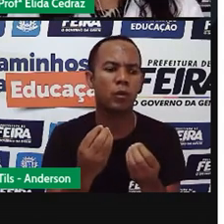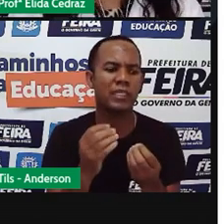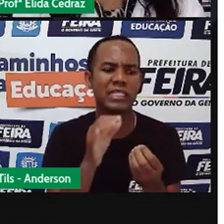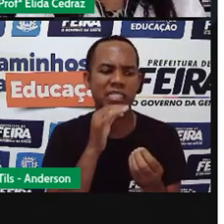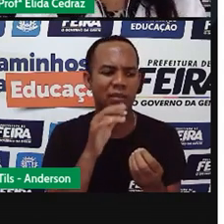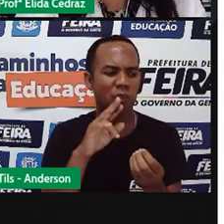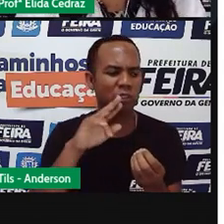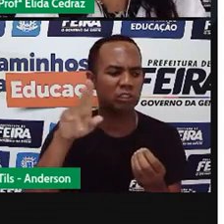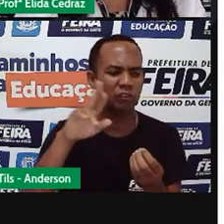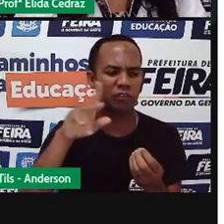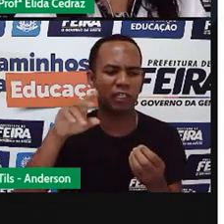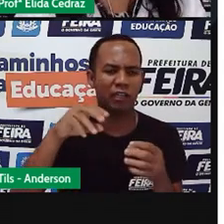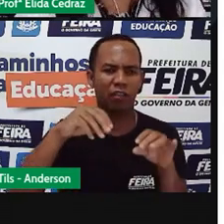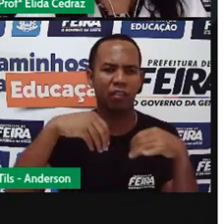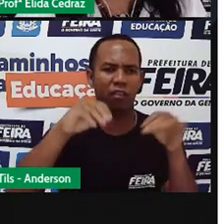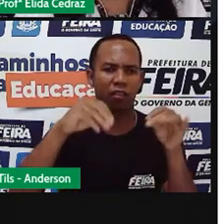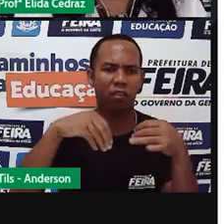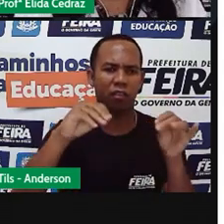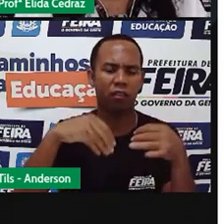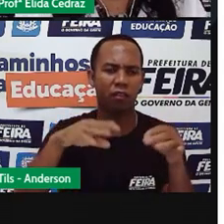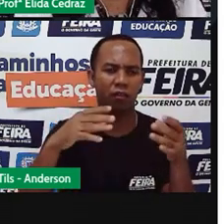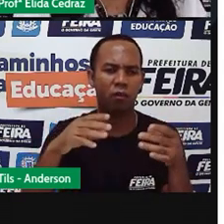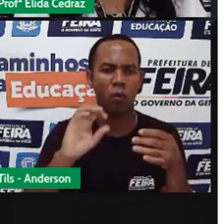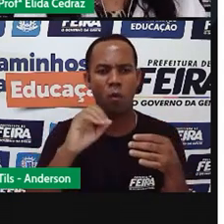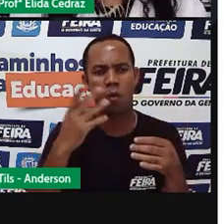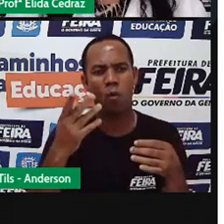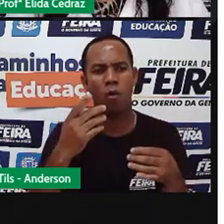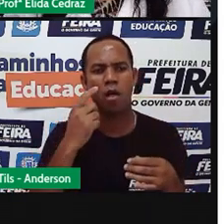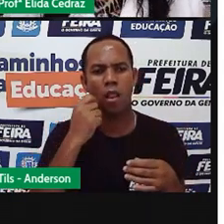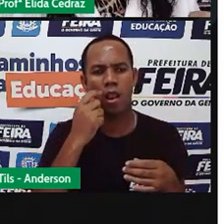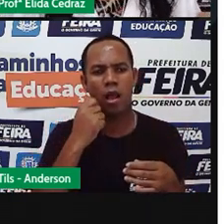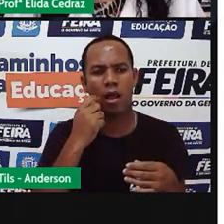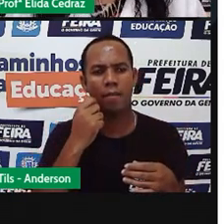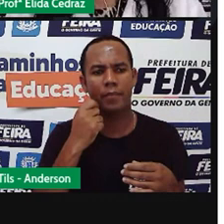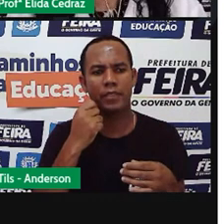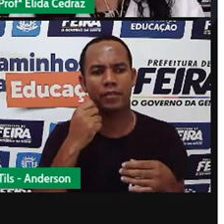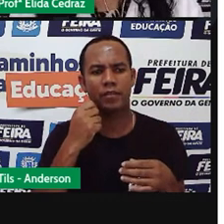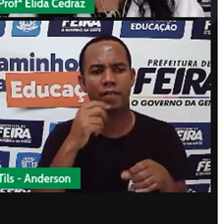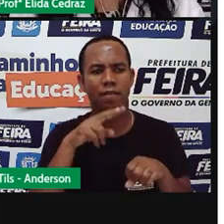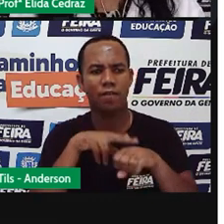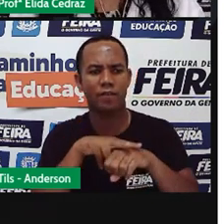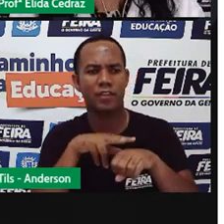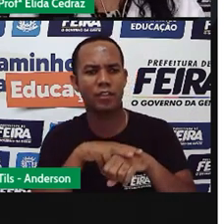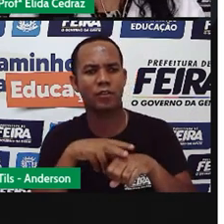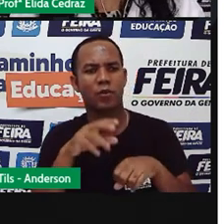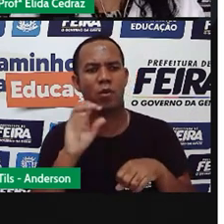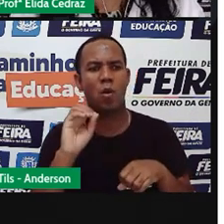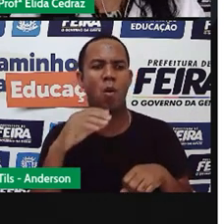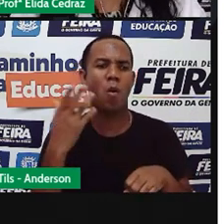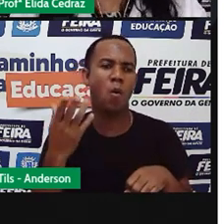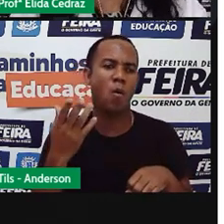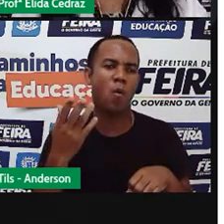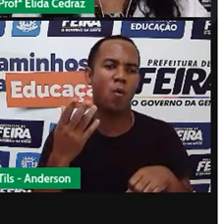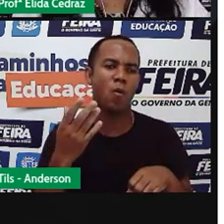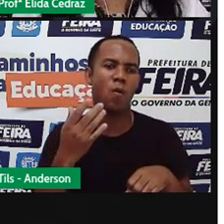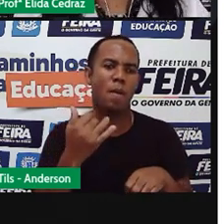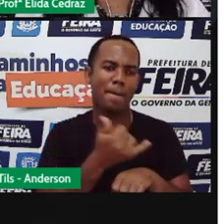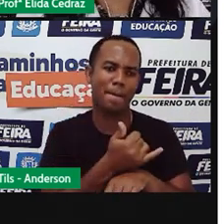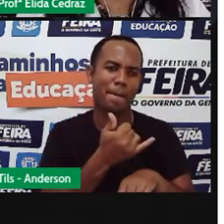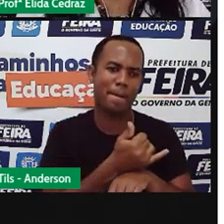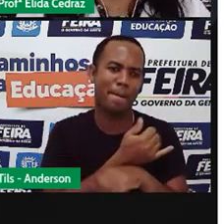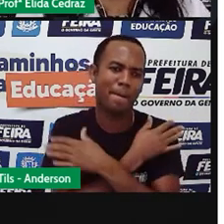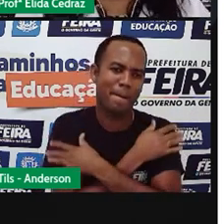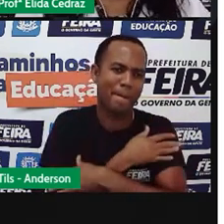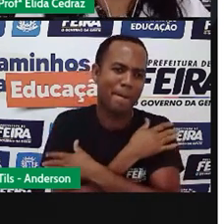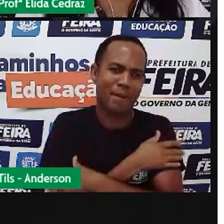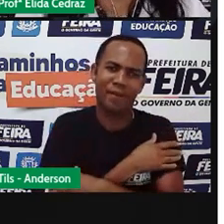plástico? Ou escrever com um lápis de vidro? Se enxugar com uma toalha feita de metal? Então,